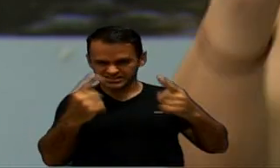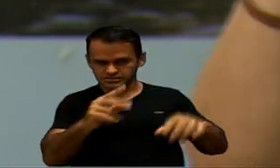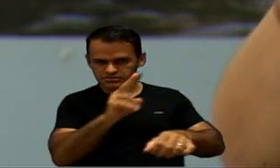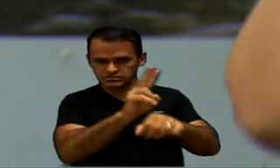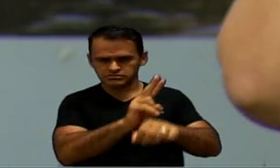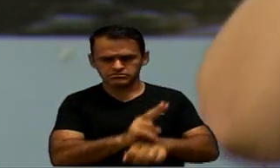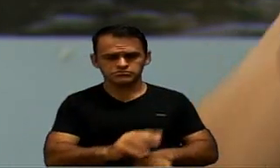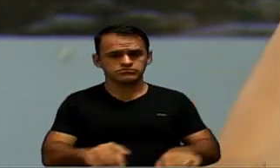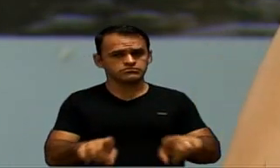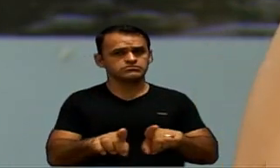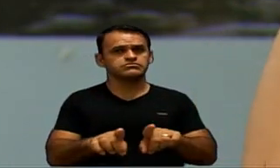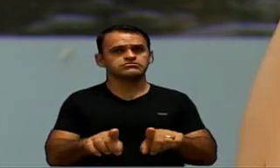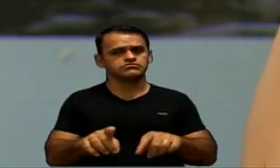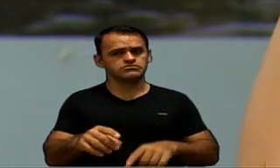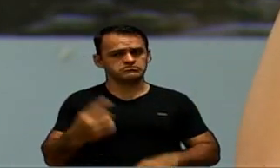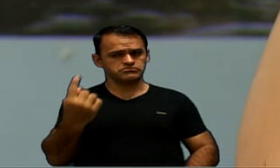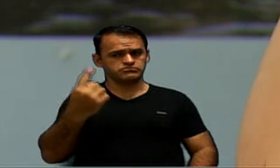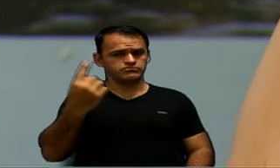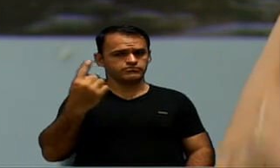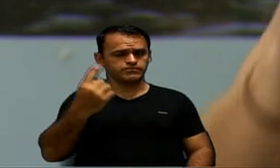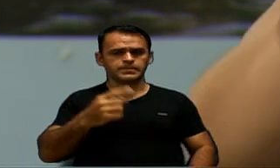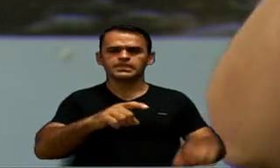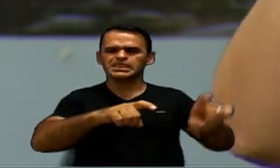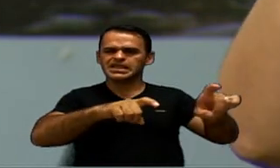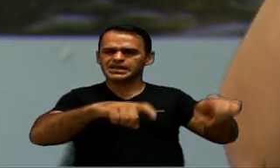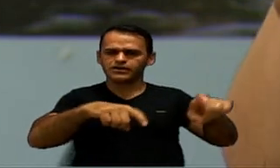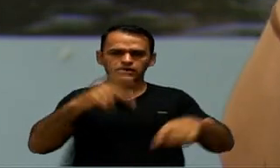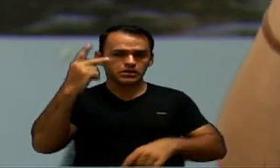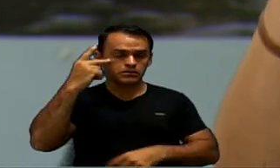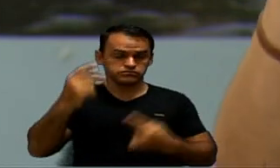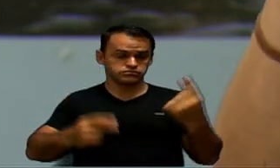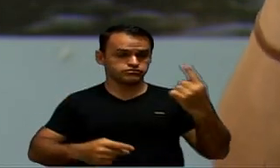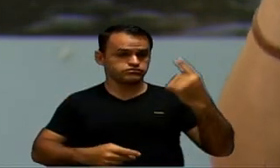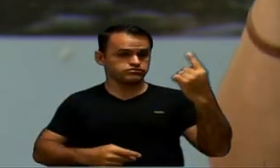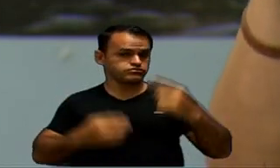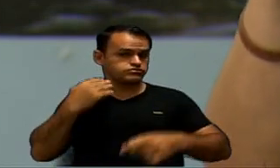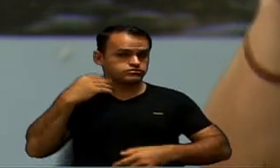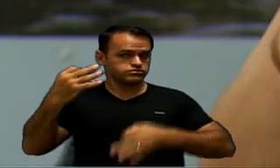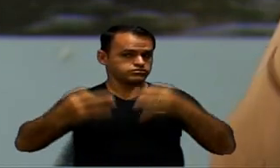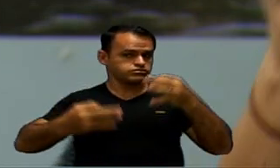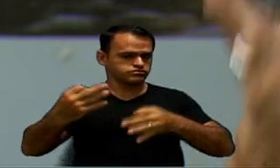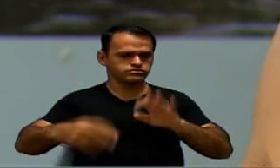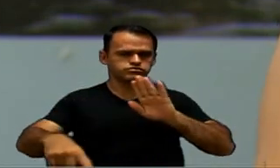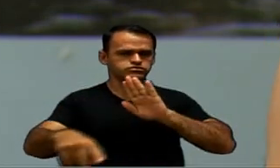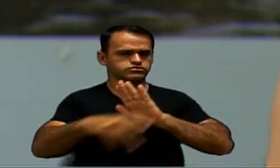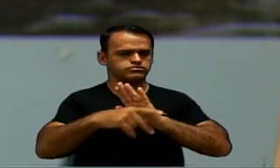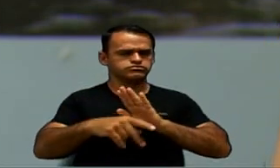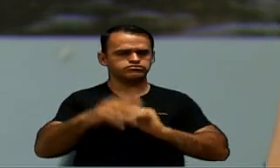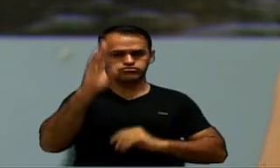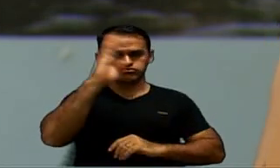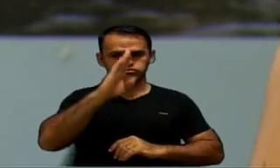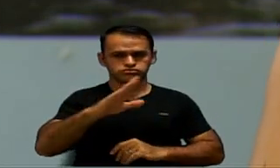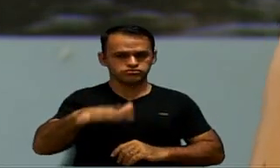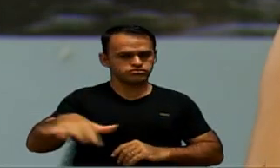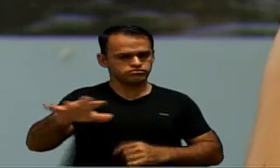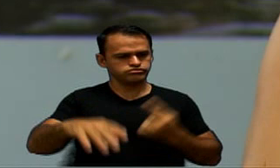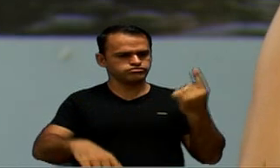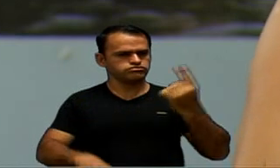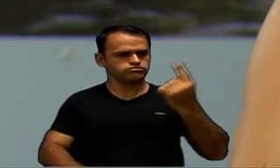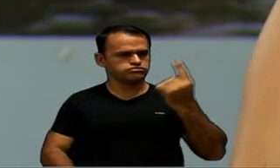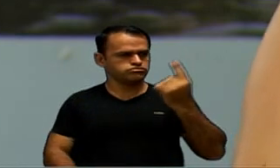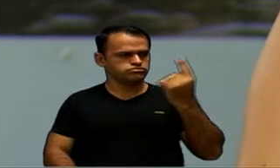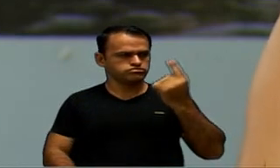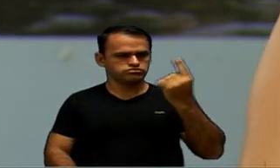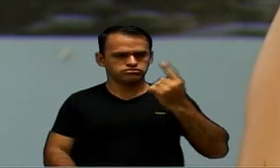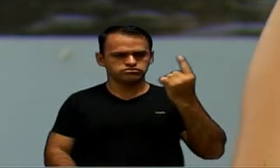engano, também é o primeiro do interior do Estado de São Paulo, um dos primeiros, inclusive, do Brasil. Eu acho que foi o